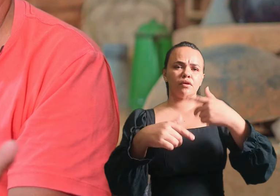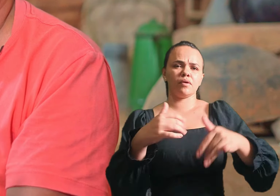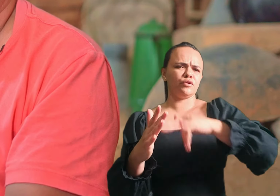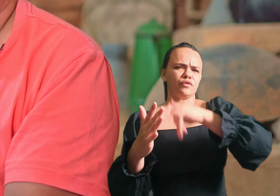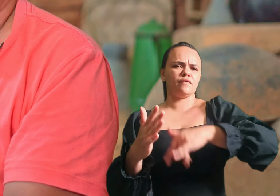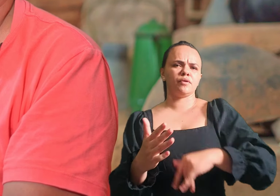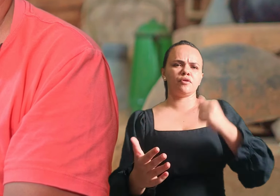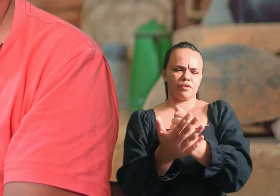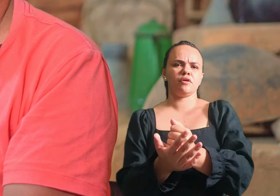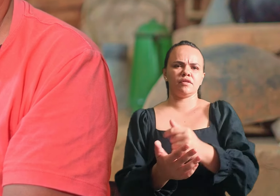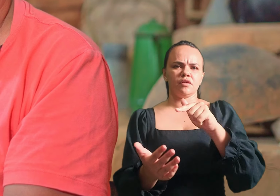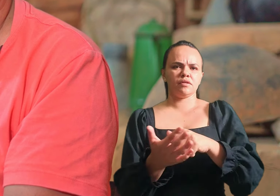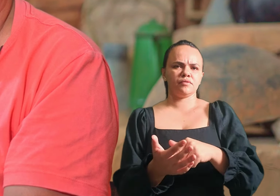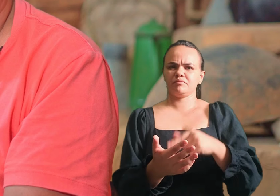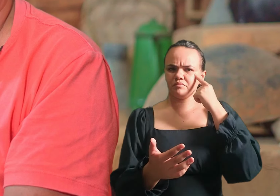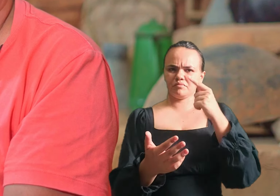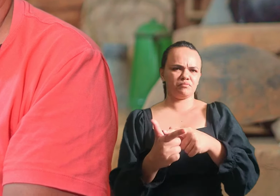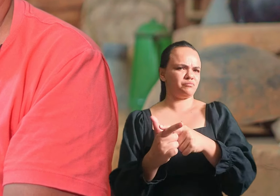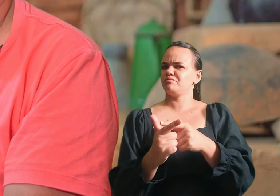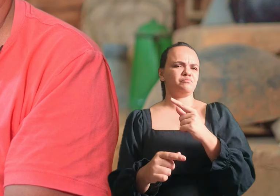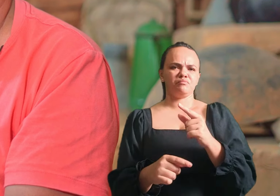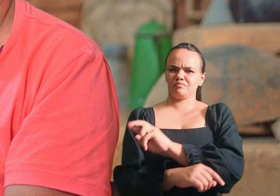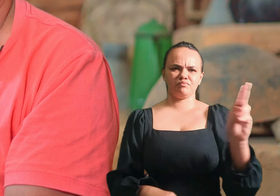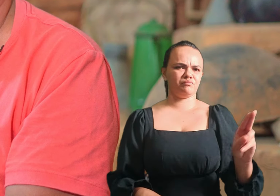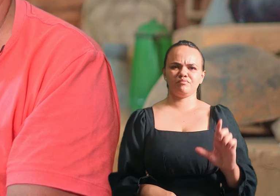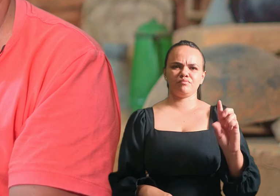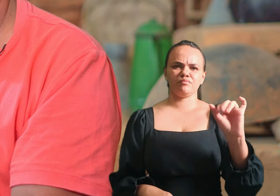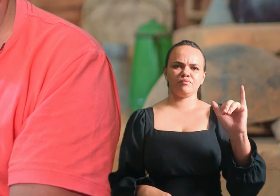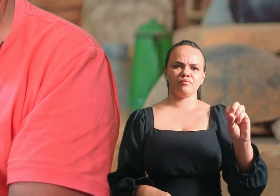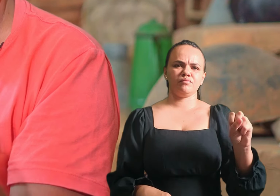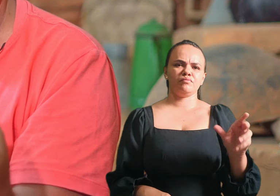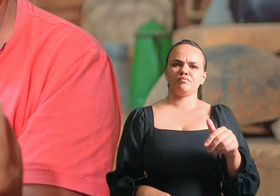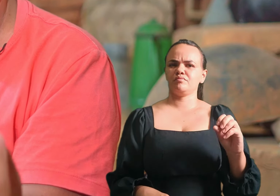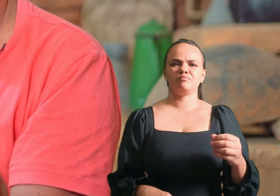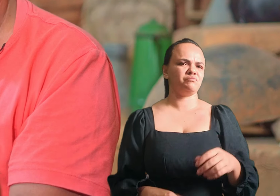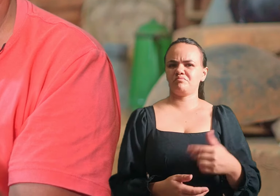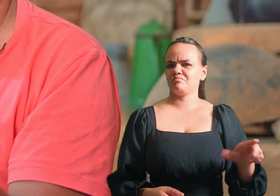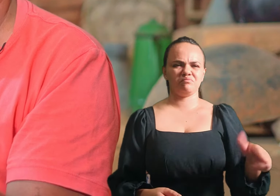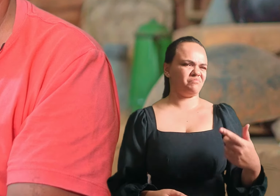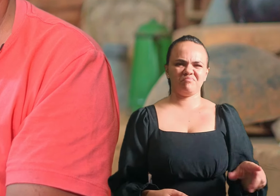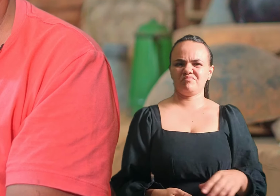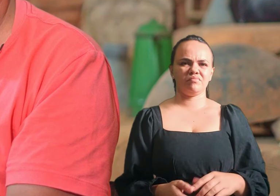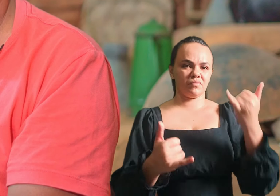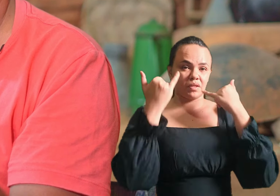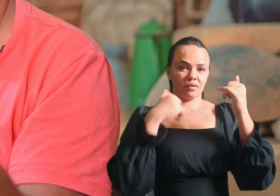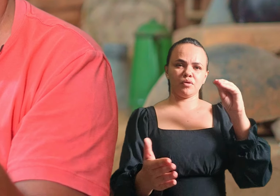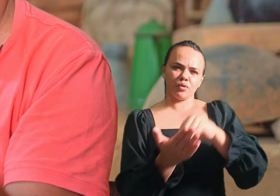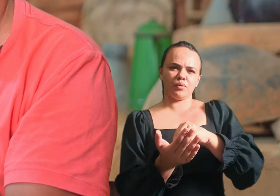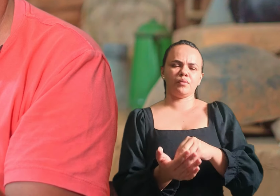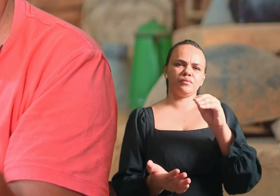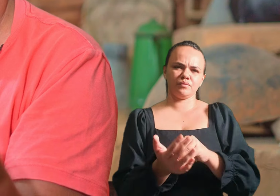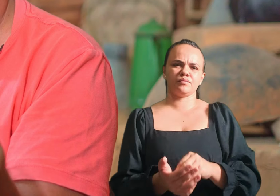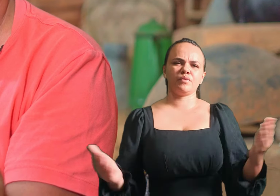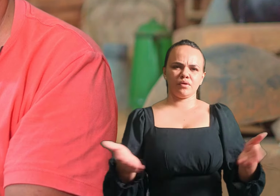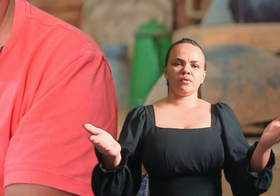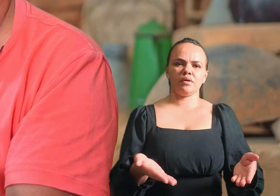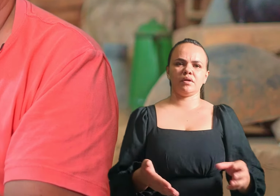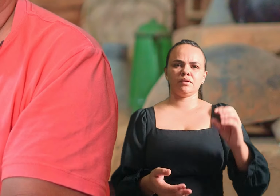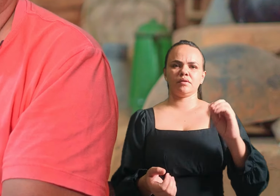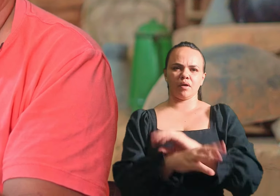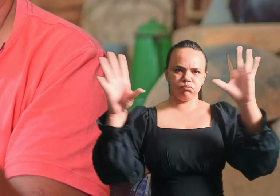oficiais você não consegue encontrar essas informações Então até hoje o que se tem de informação mais